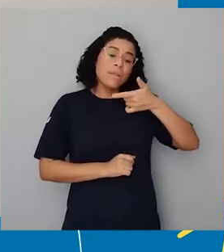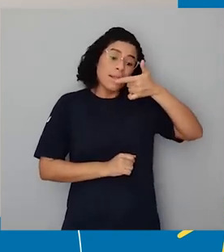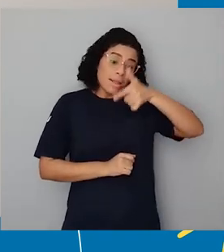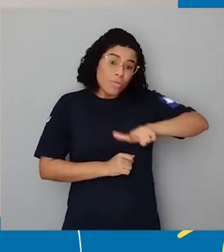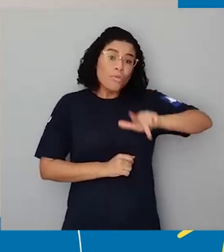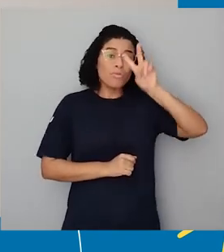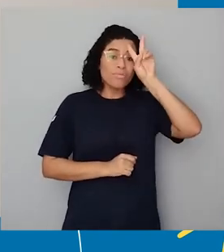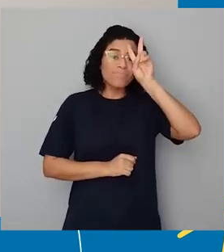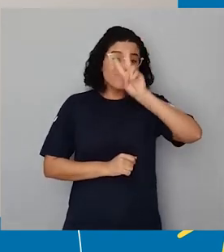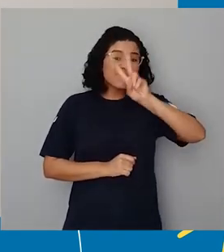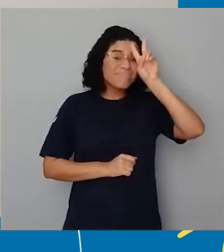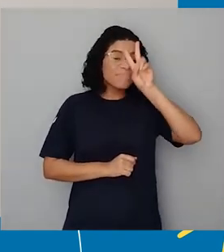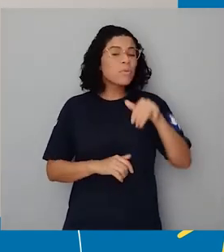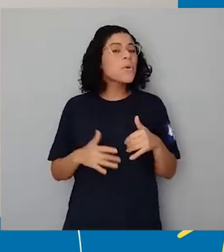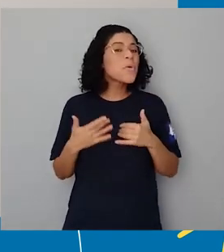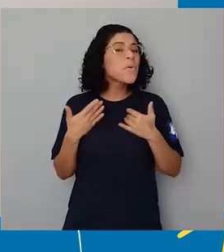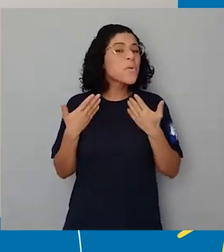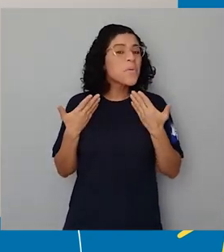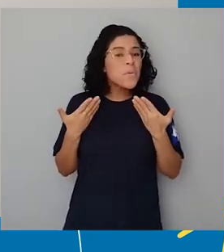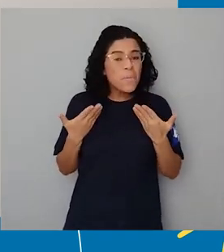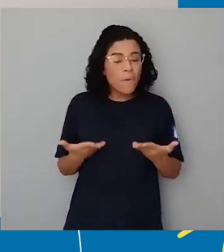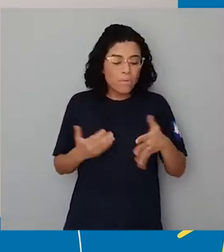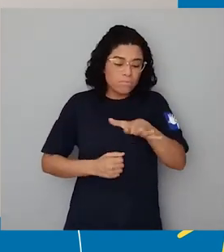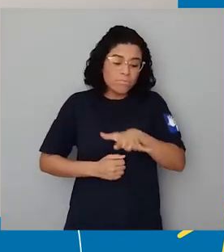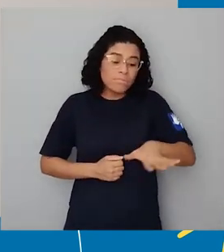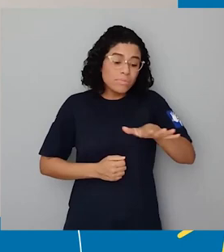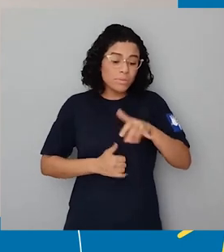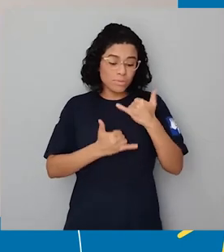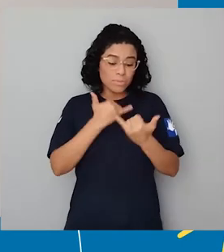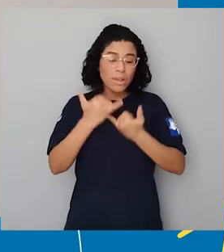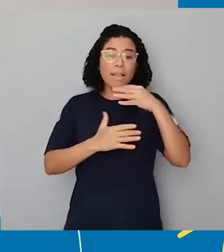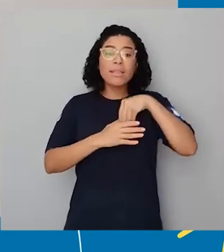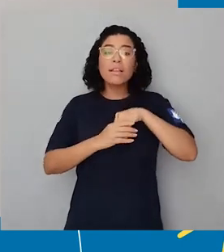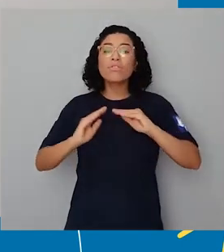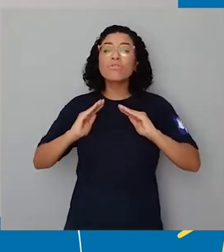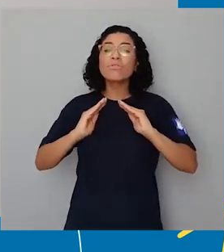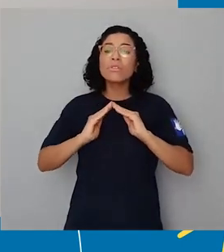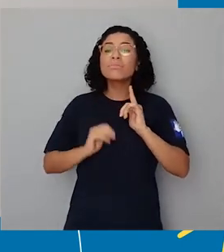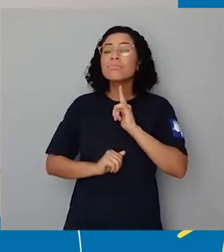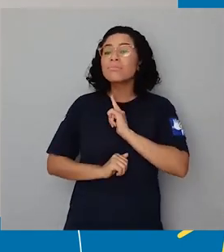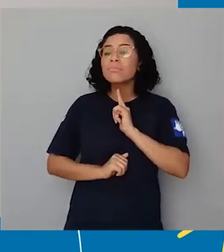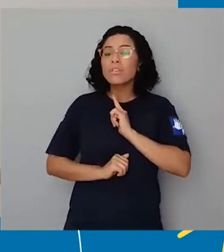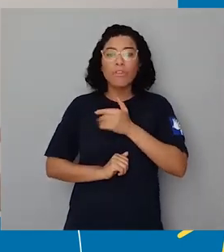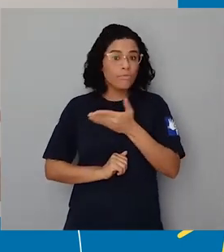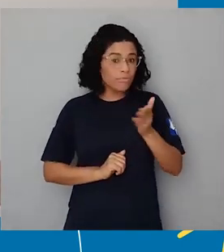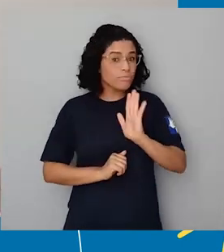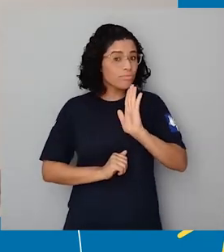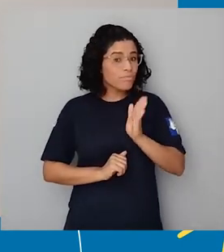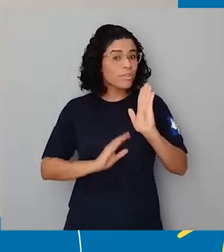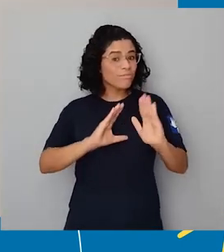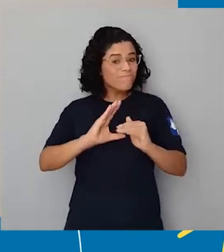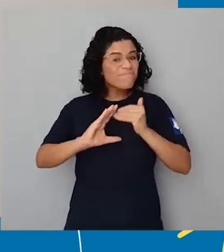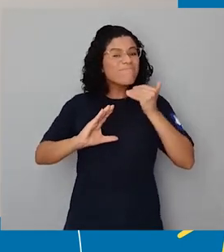relembrando quais espaços de brincar que tem em casa. Nossa, vocês mandaram muitos